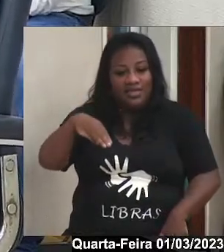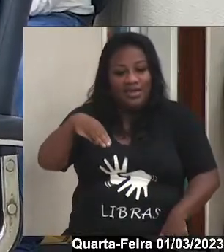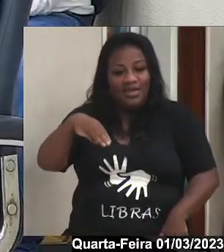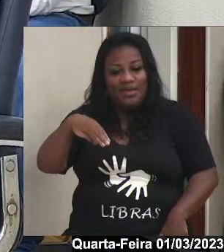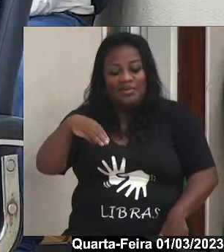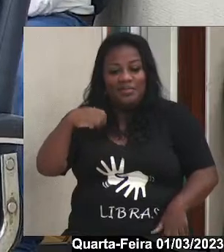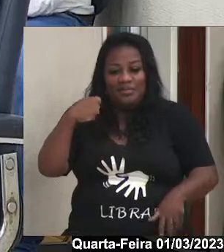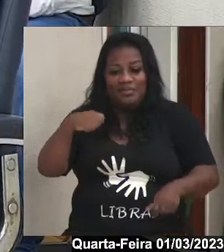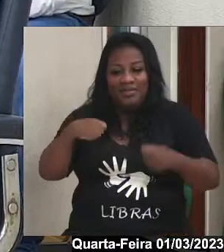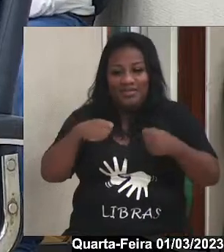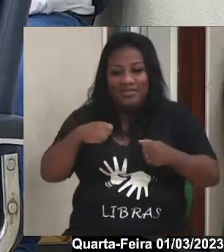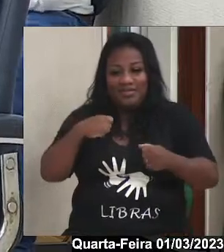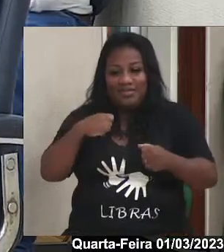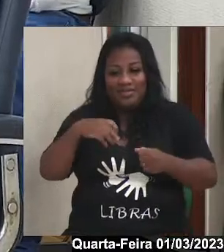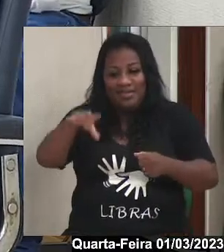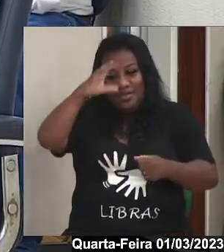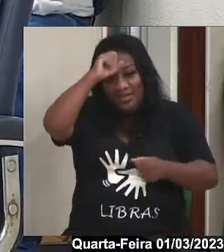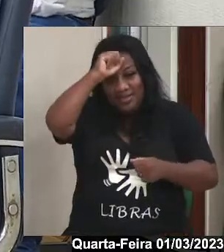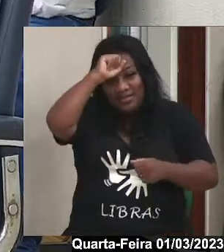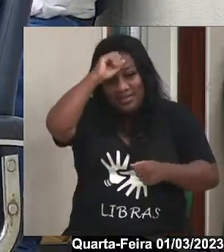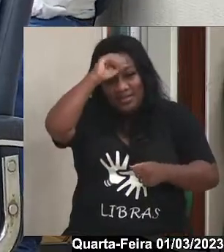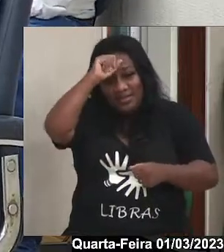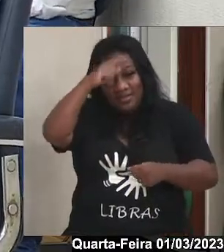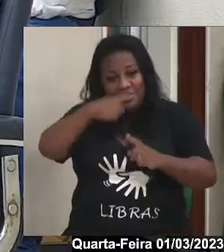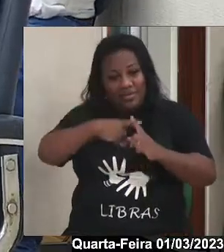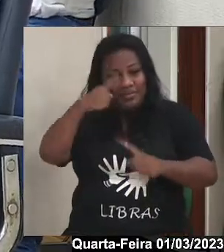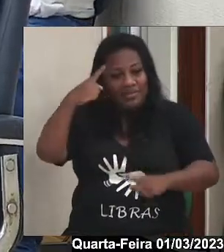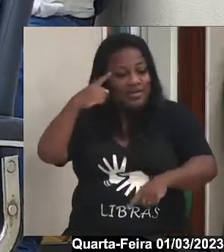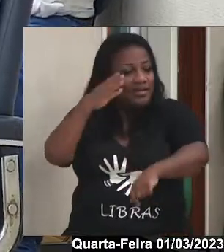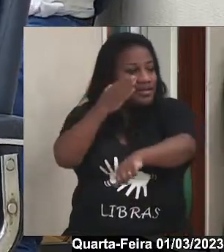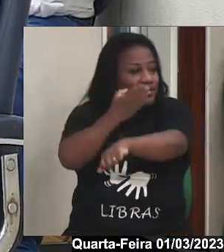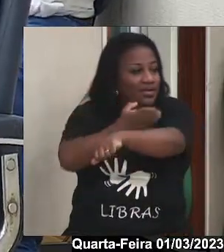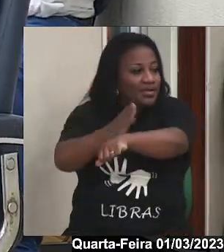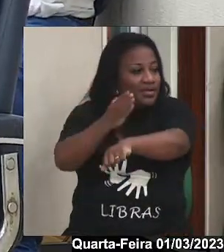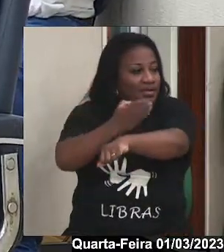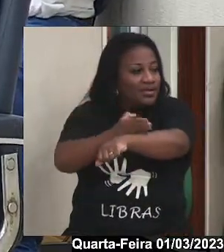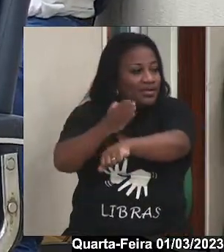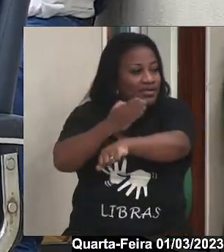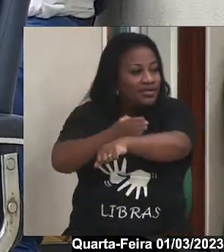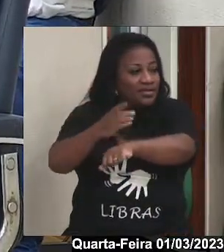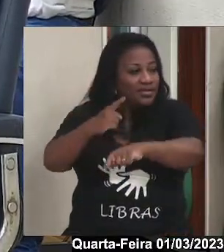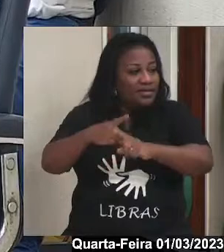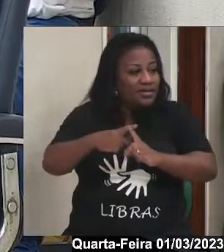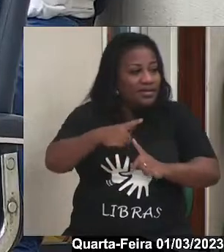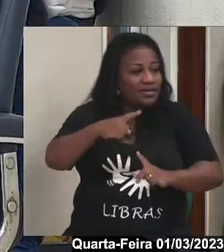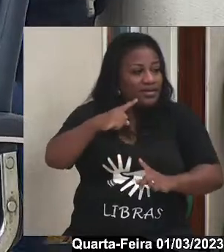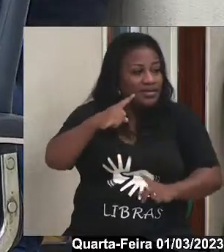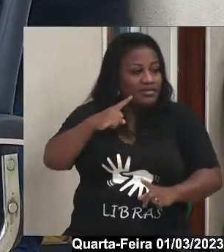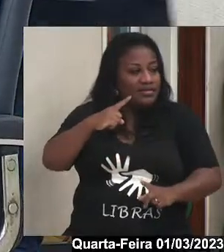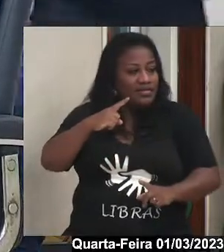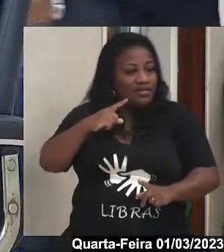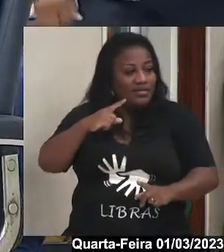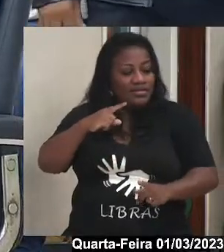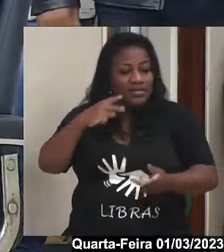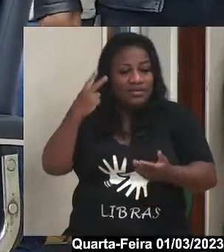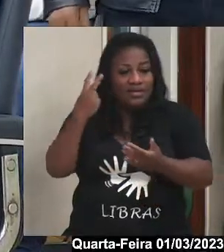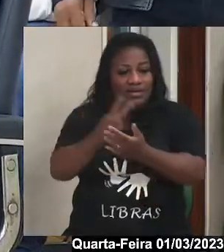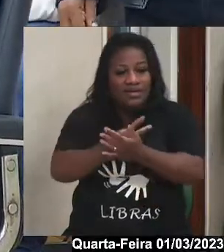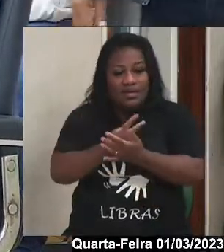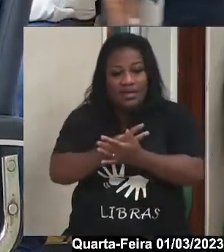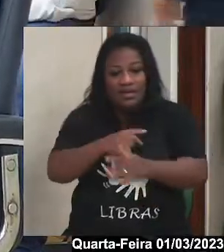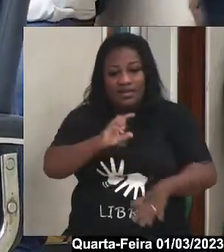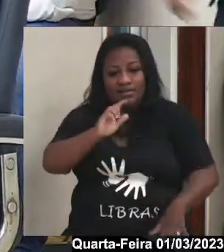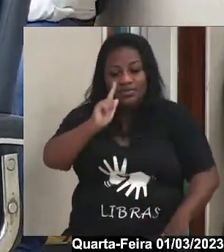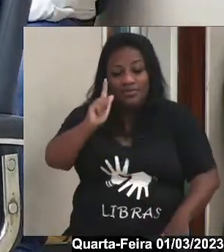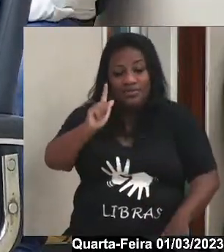repita. Essa é a grande realidade. Nós já tivemos inúmeros casos na nossa cidade de procedimentos equivocados da